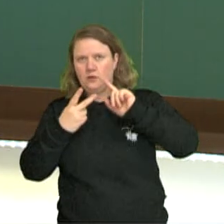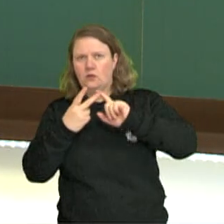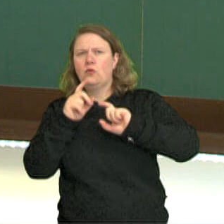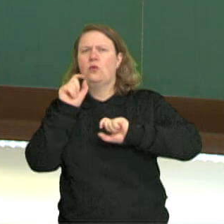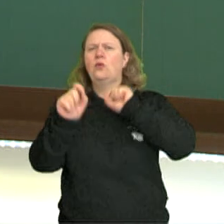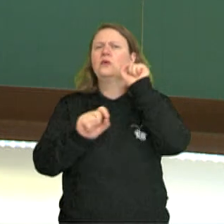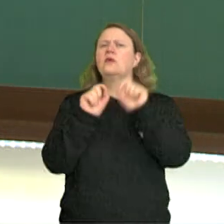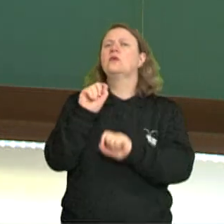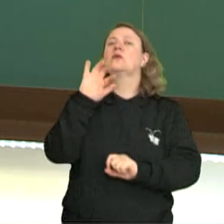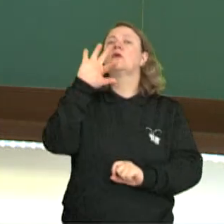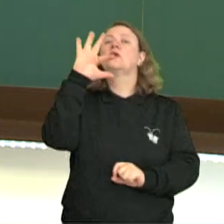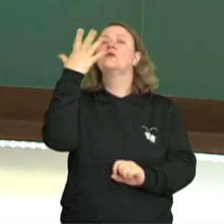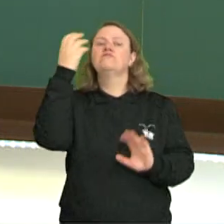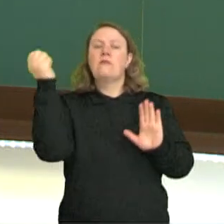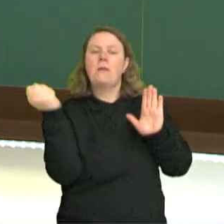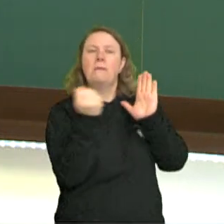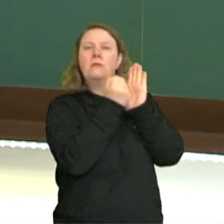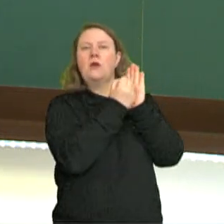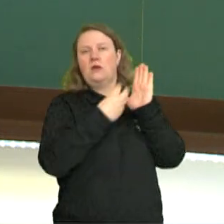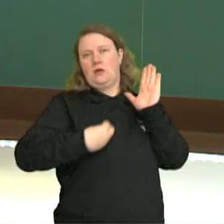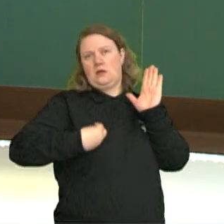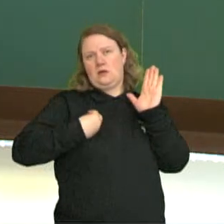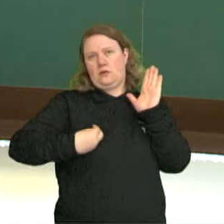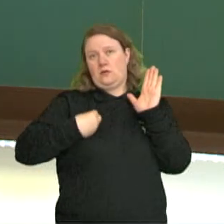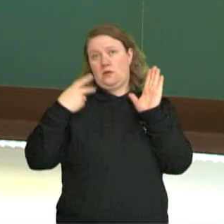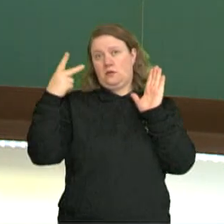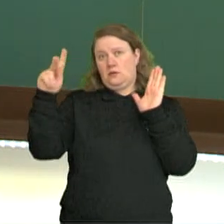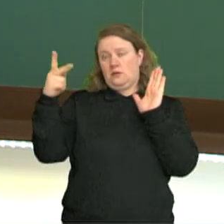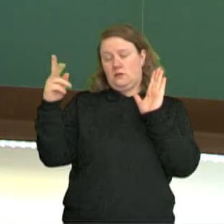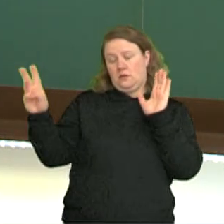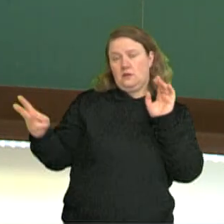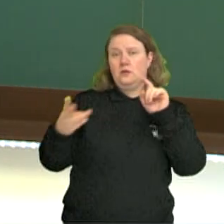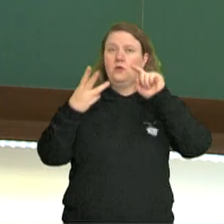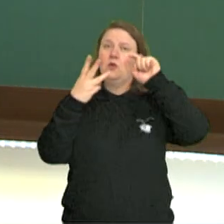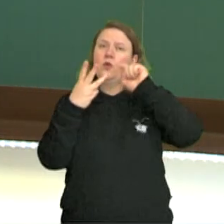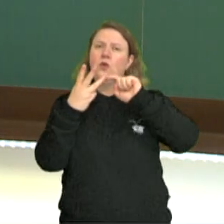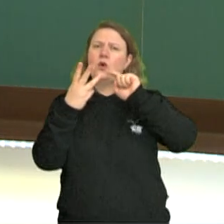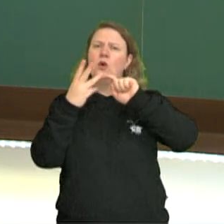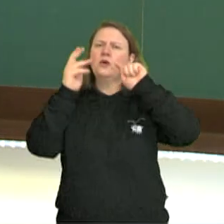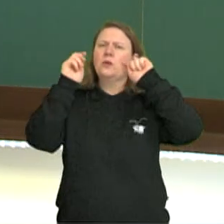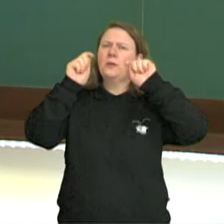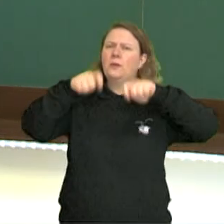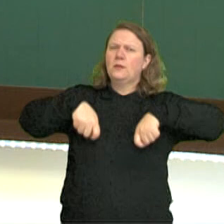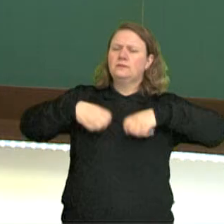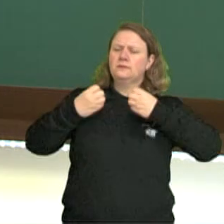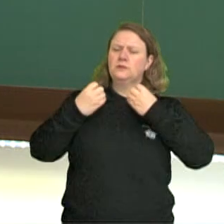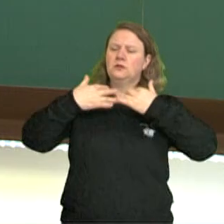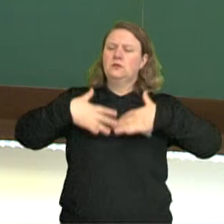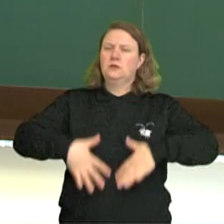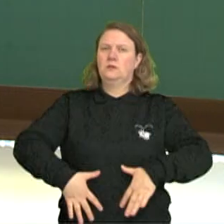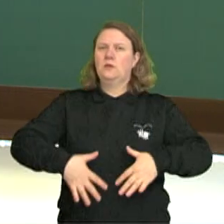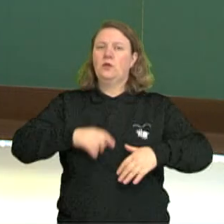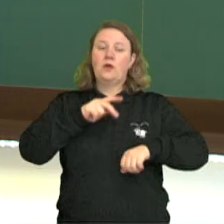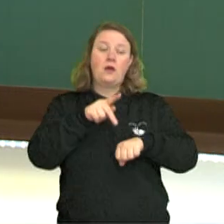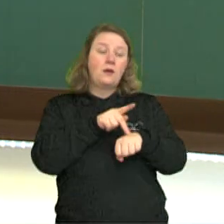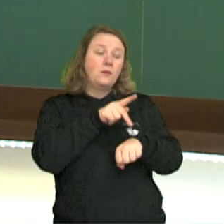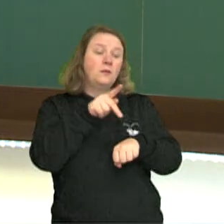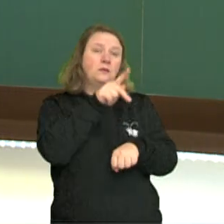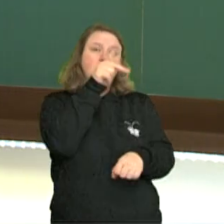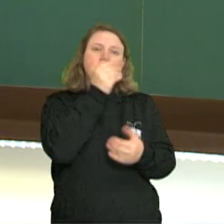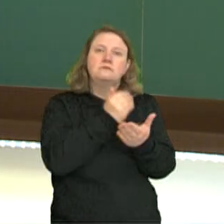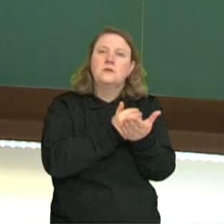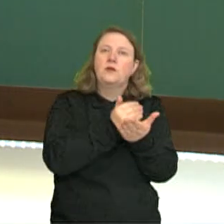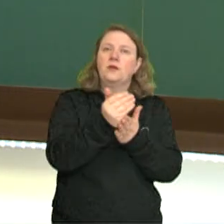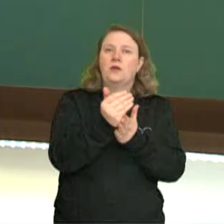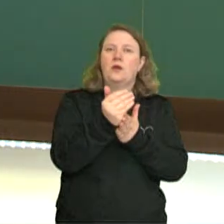fatos marcaram, no seu ponto de vista, a vida dessa figura e o que é possível dizer sobre a sua poesia a partir